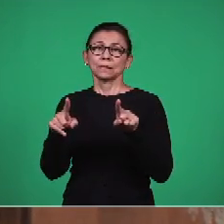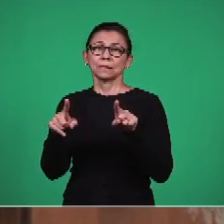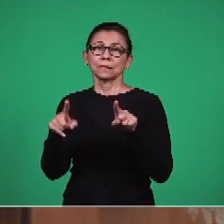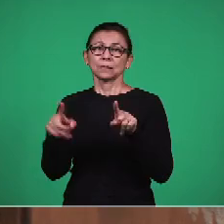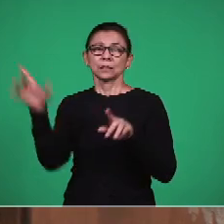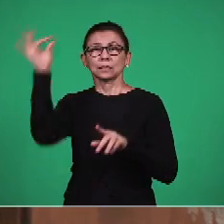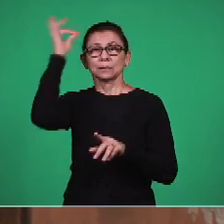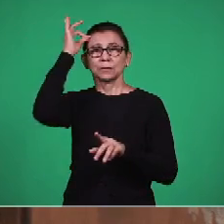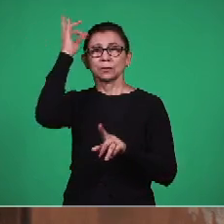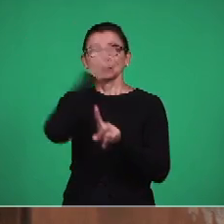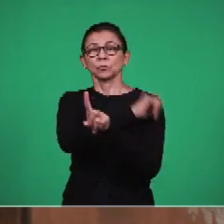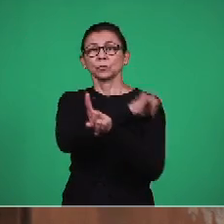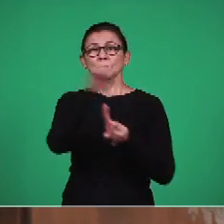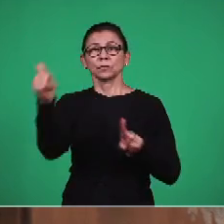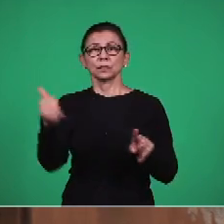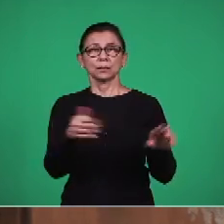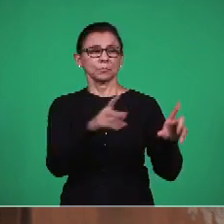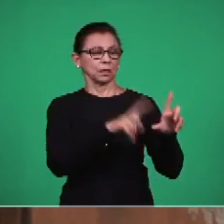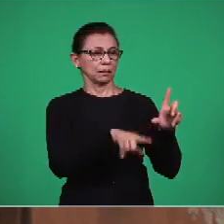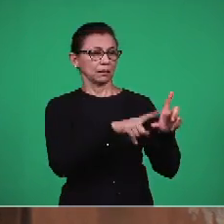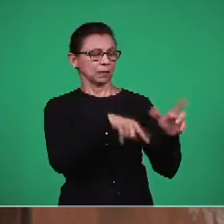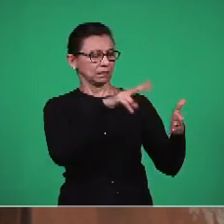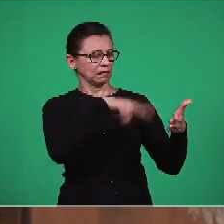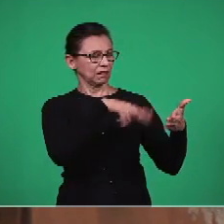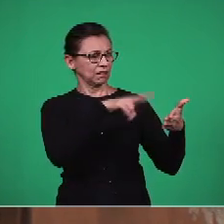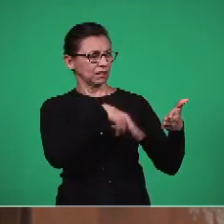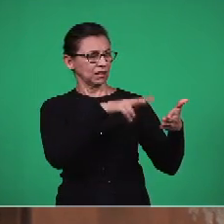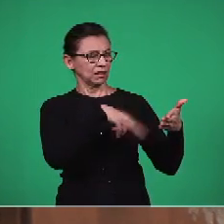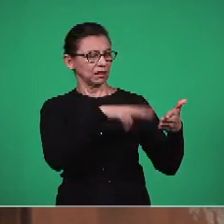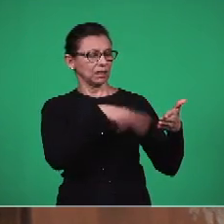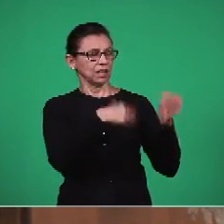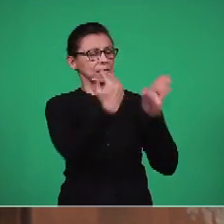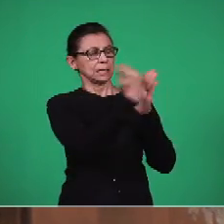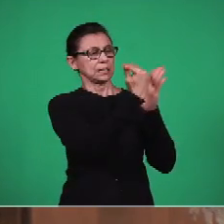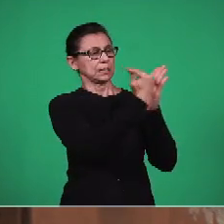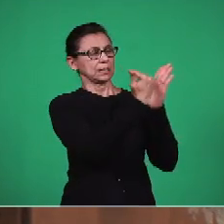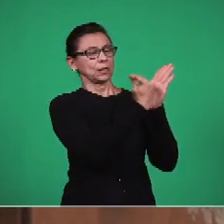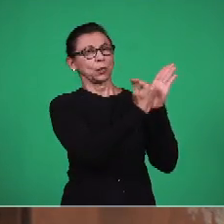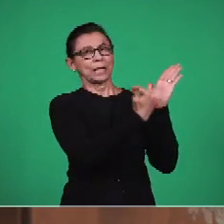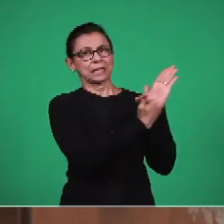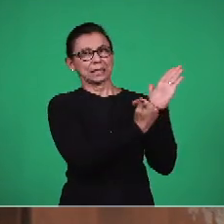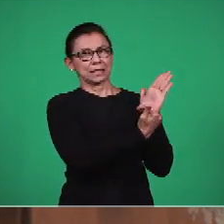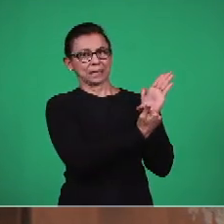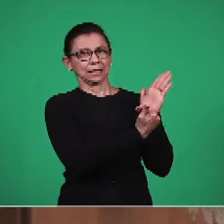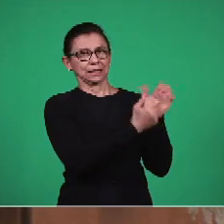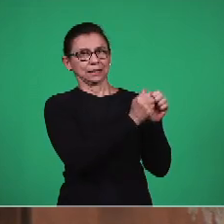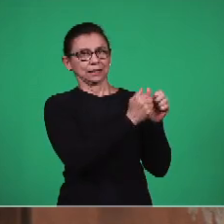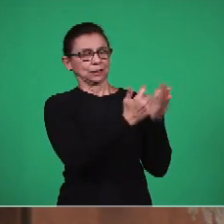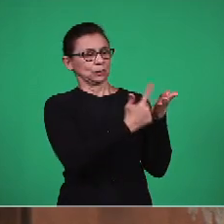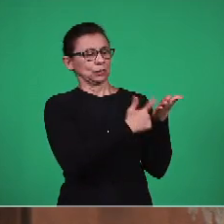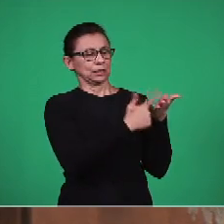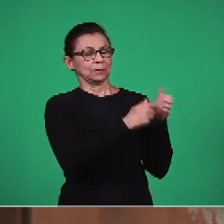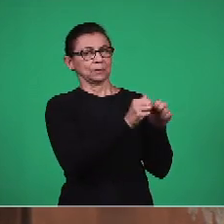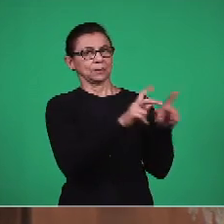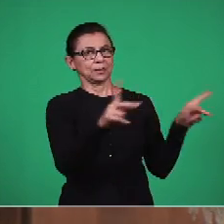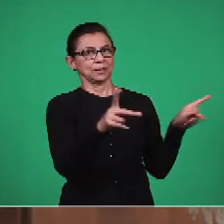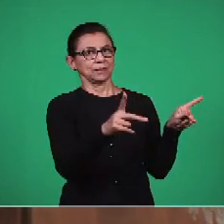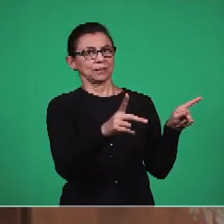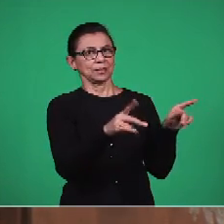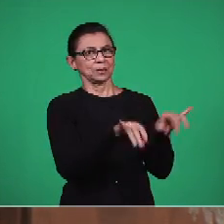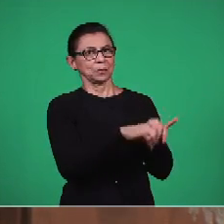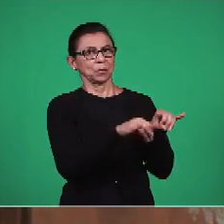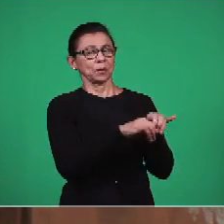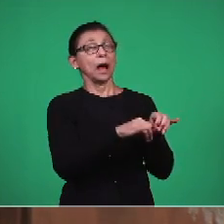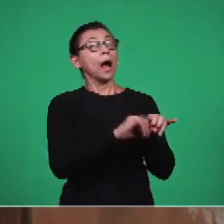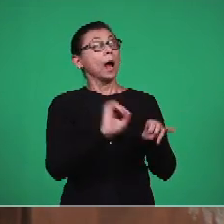letra não, porque na letra ele vai na sequência, e na sequência ele vai dizer bobagem. Ele vai dizer que isso aconteceu lá em janeiro do ano passado, que aconteceu